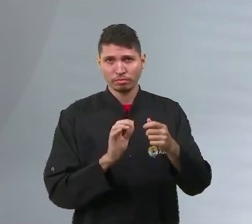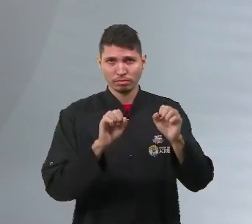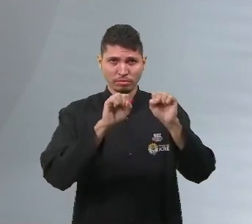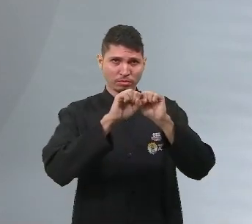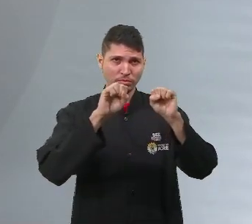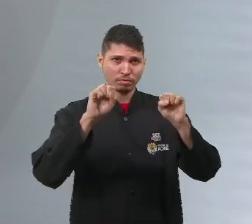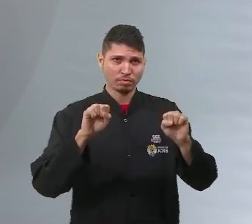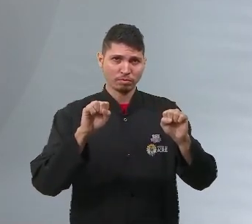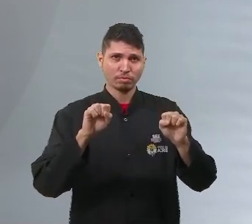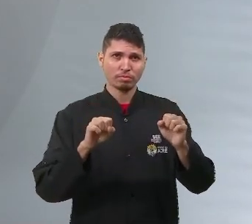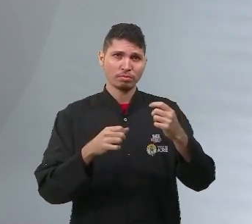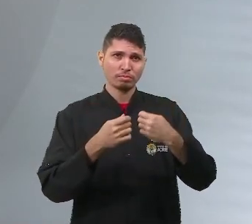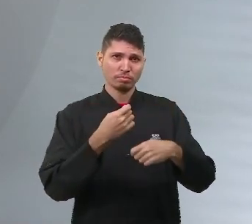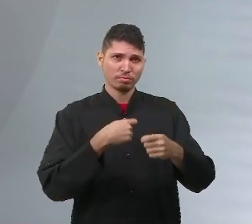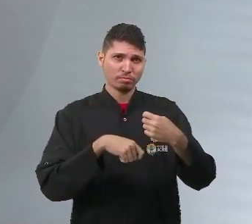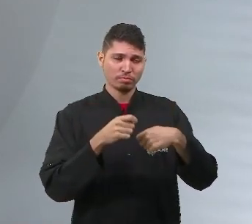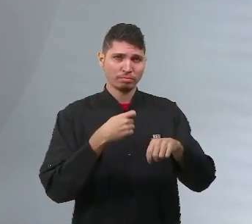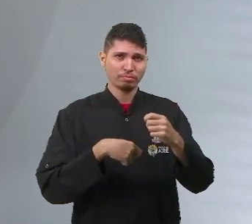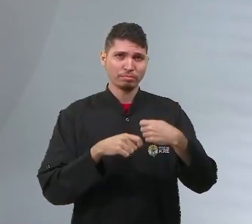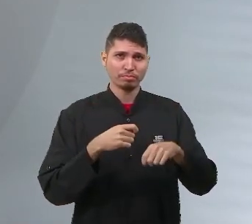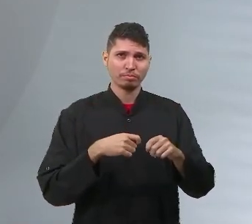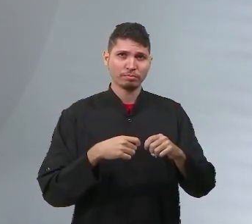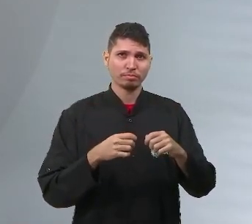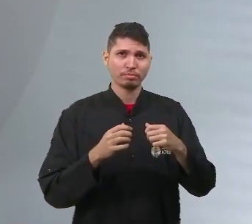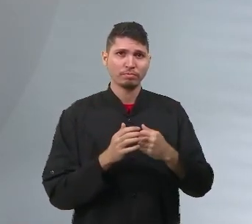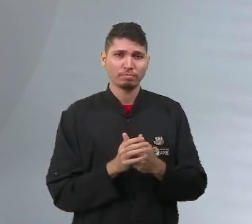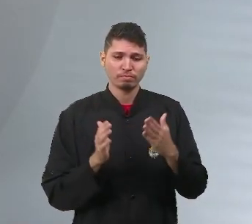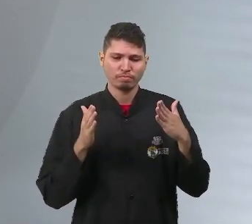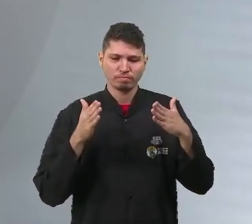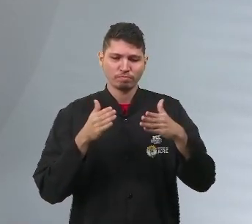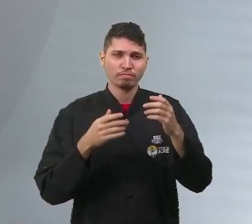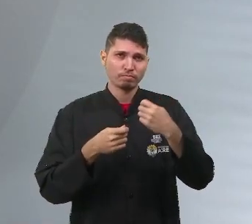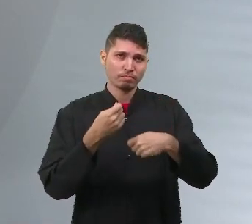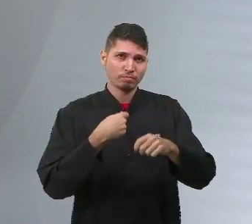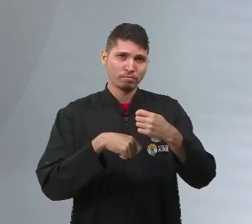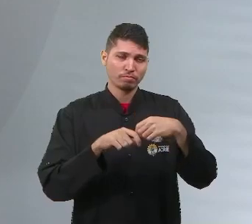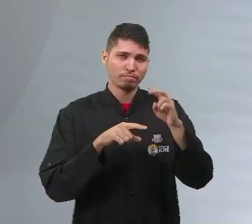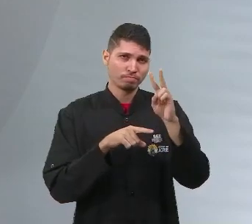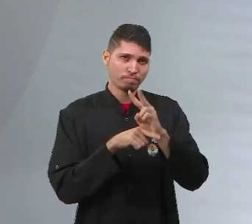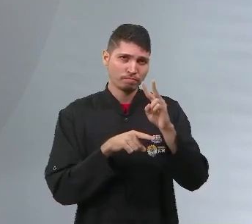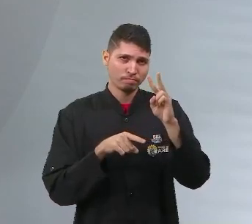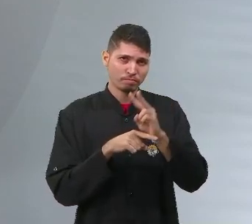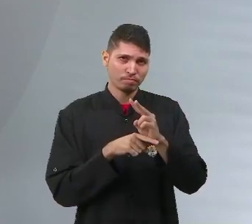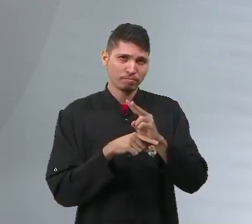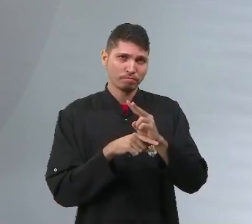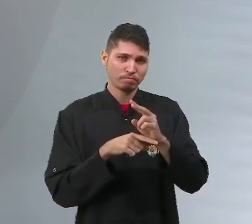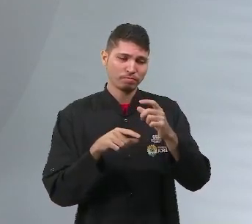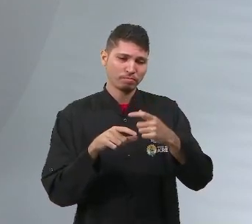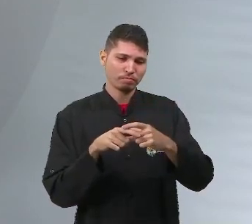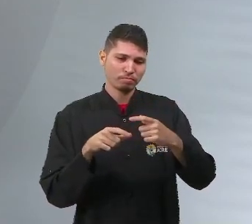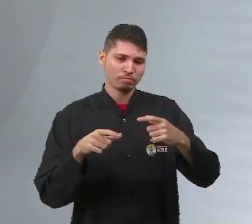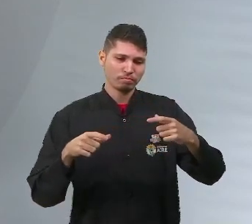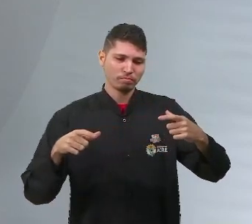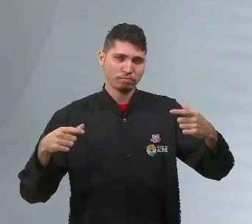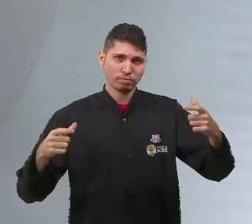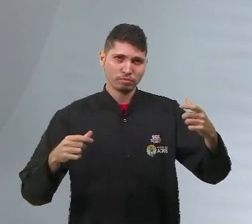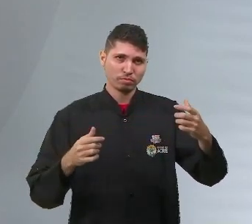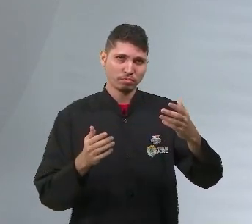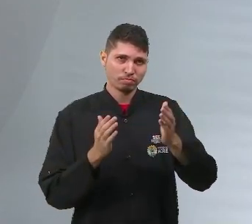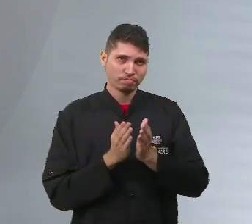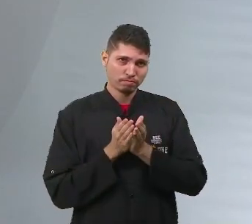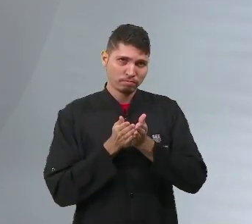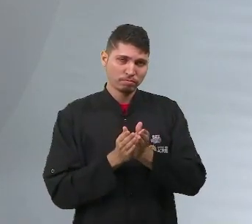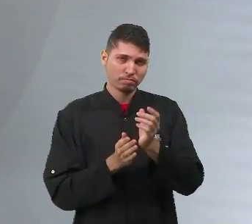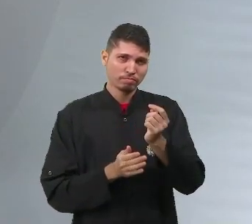Está falando justamente sobre essa centralização econômica, o protecionismo, né, a expansão ultramarina, que vai